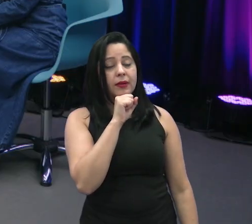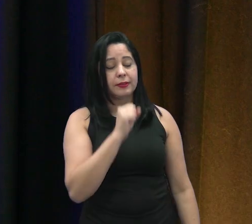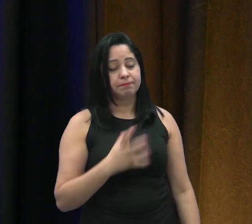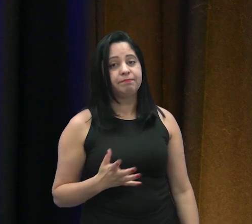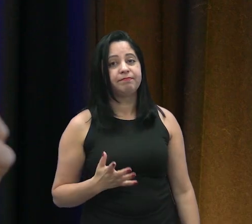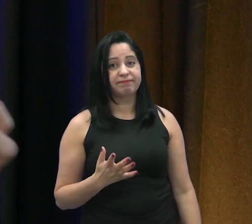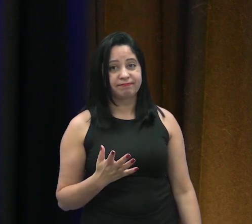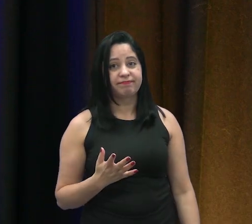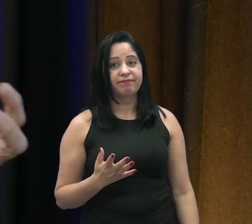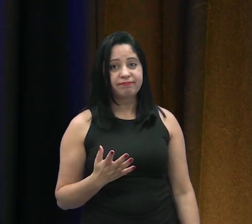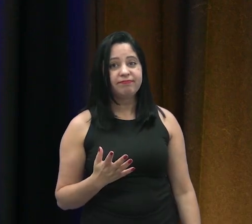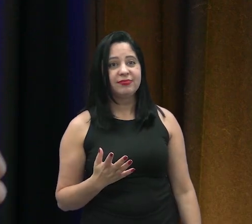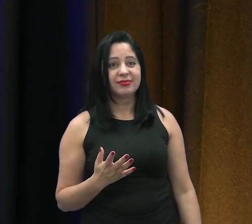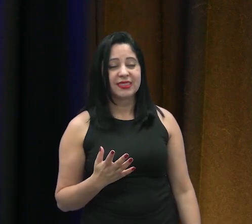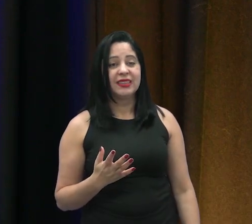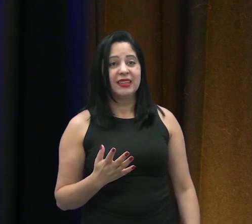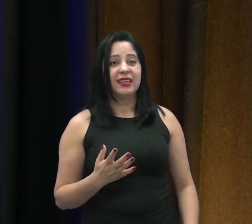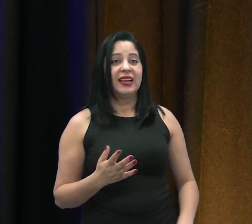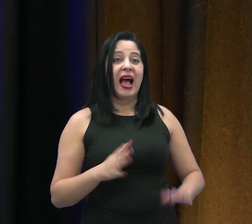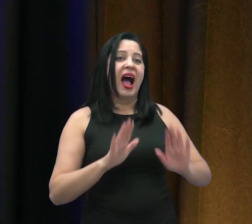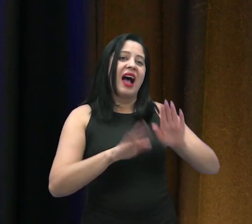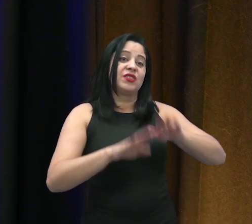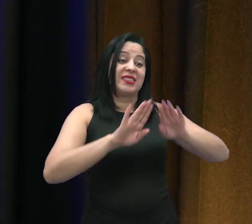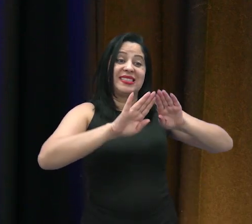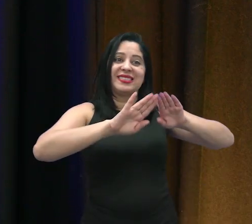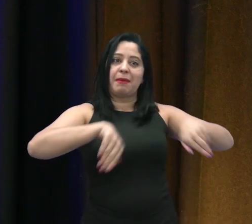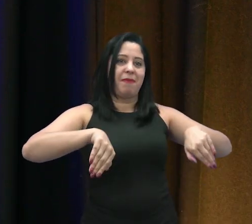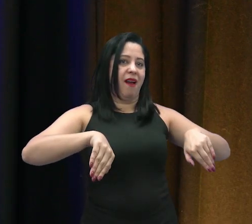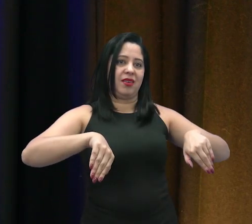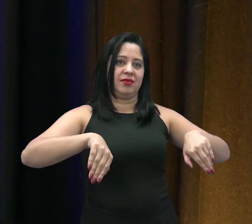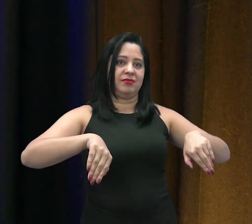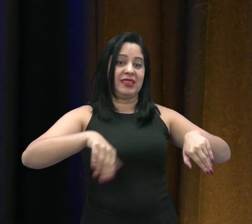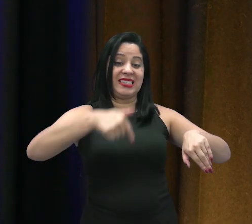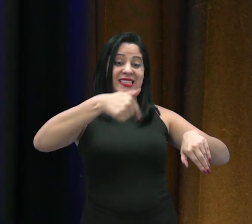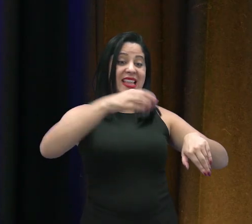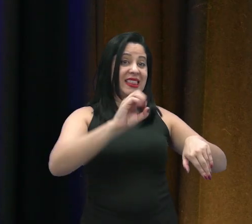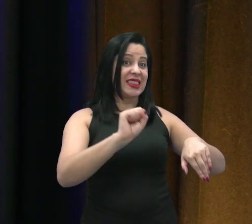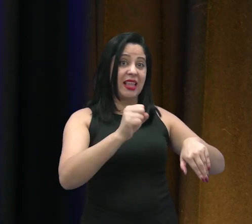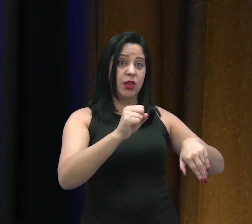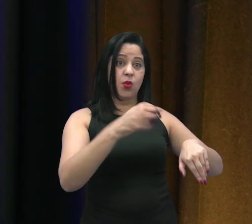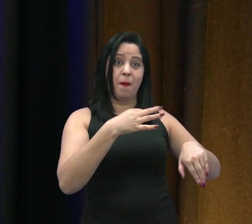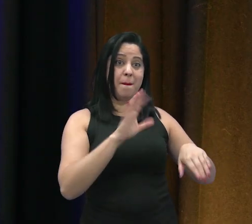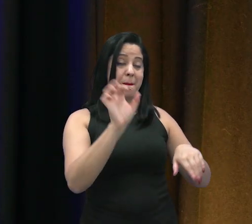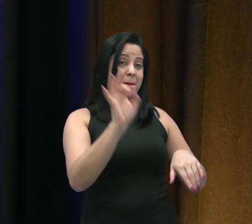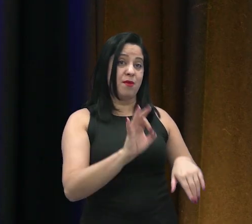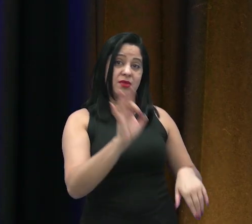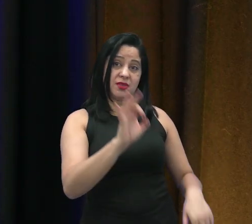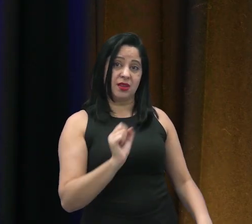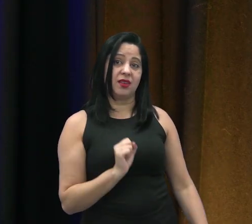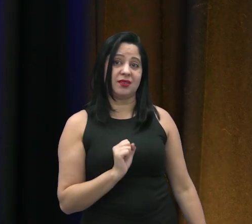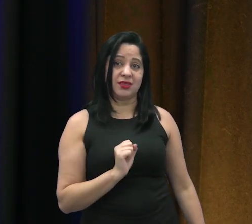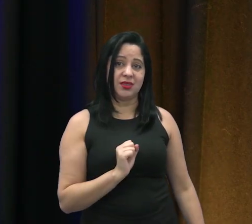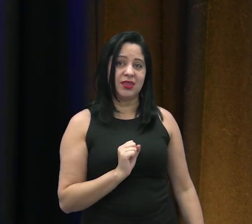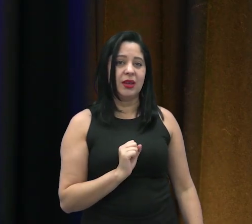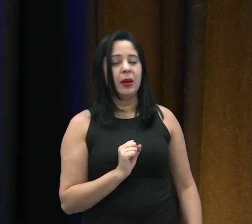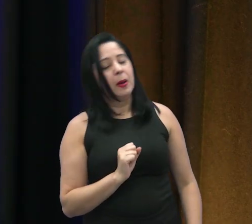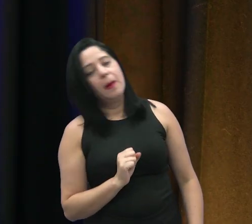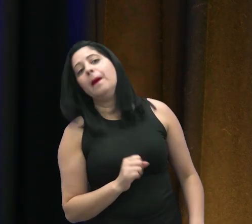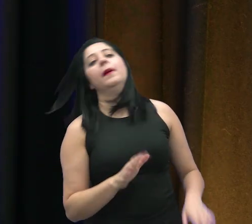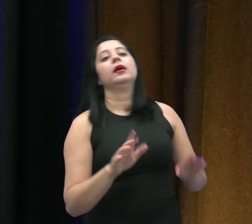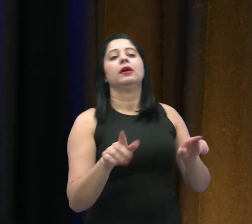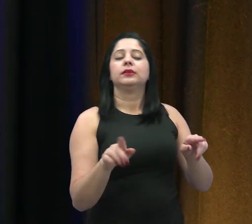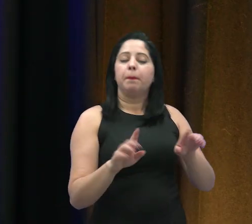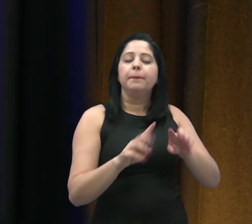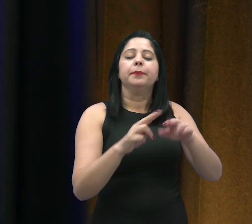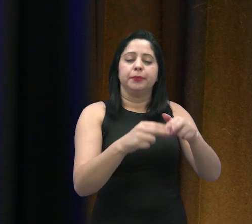que a separação entre casais de crianças atípicas é de 78%. Então a gente fala muito, quando a gente dá entrevista, a gente fala muito de mãe, né? Mas